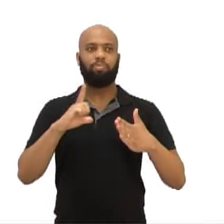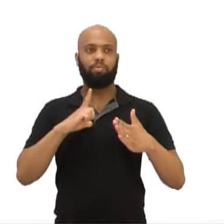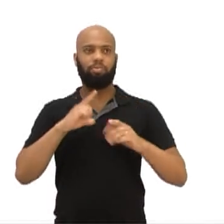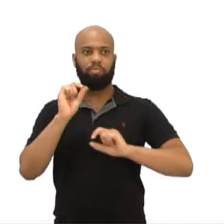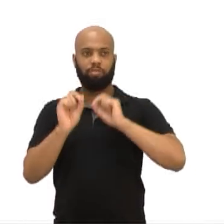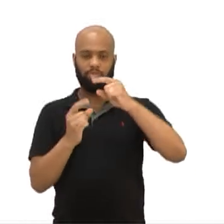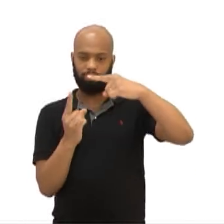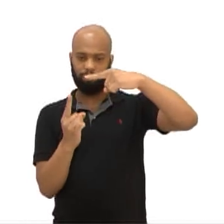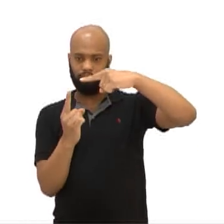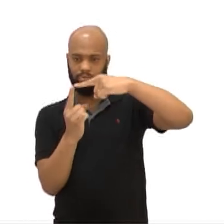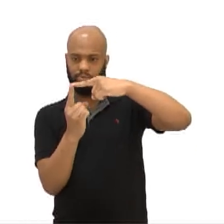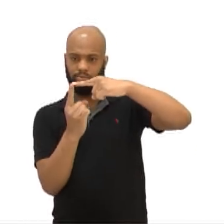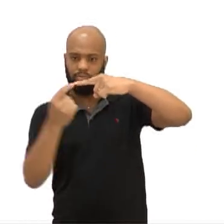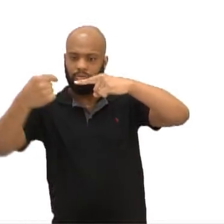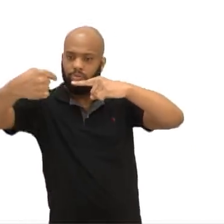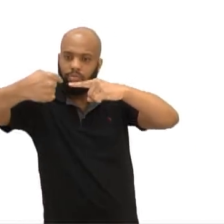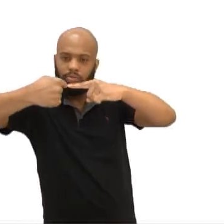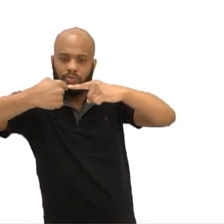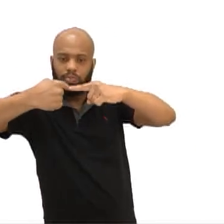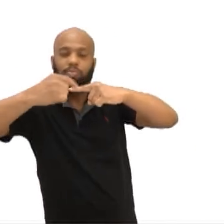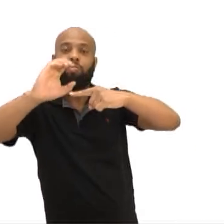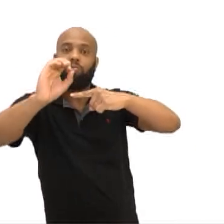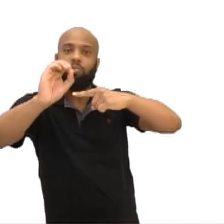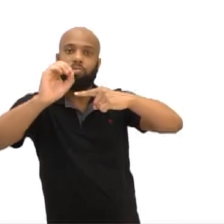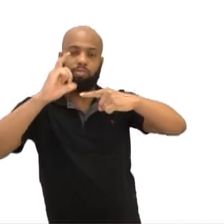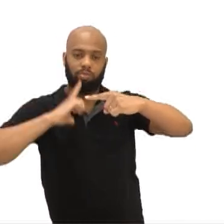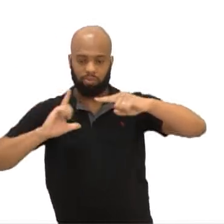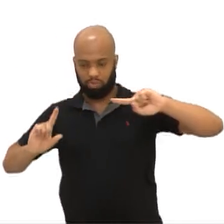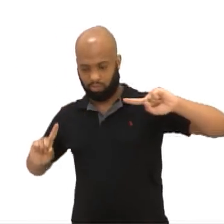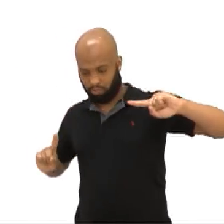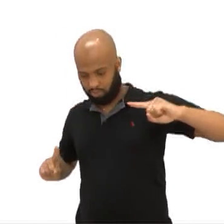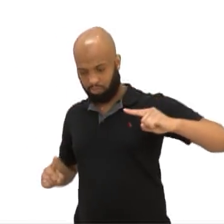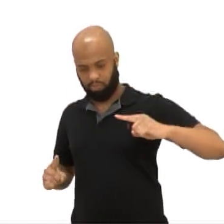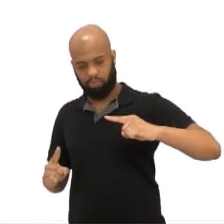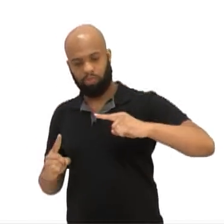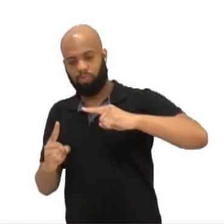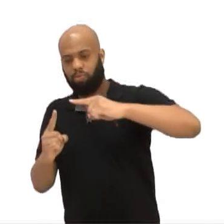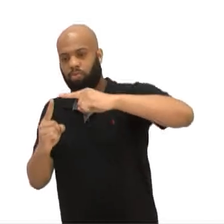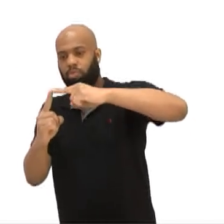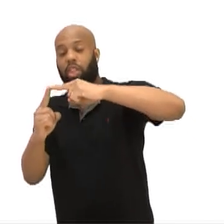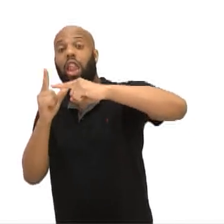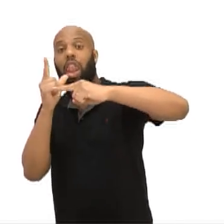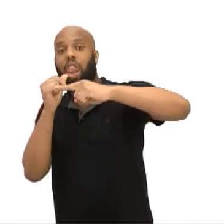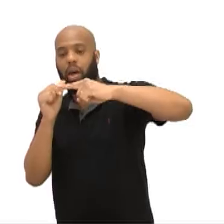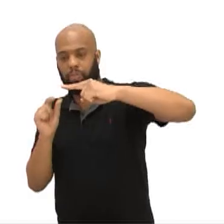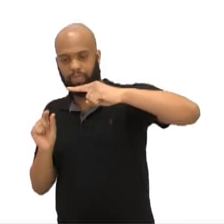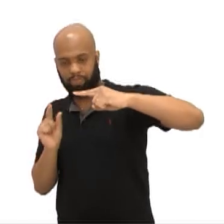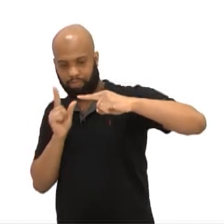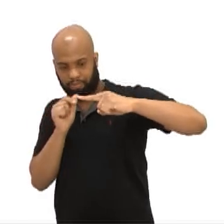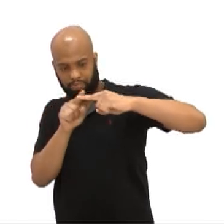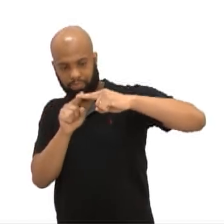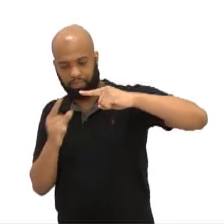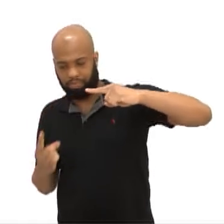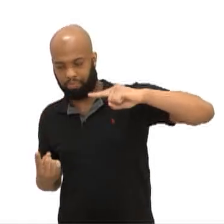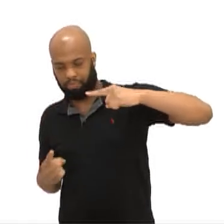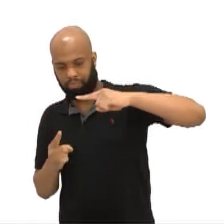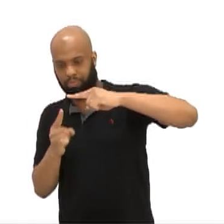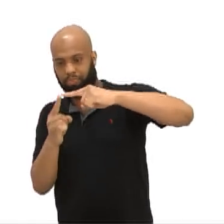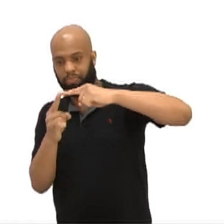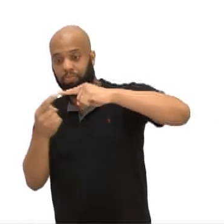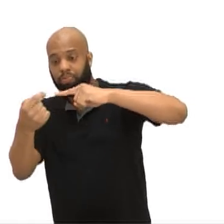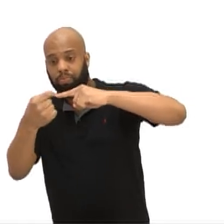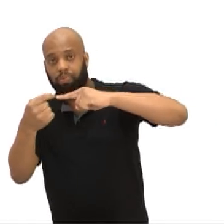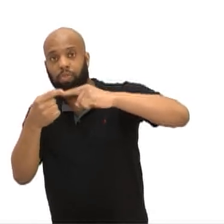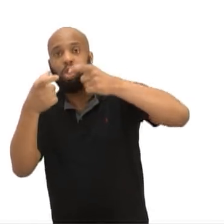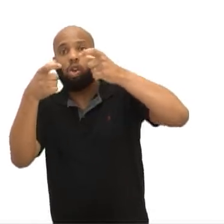que está aparecendo ali na imagem, ele quer dizer o seguinte, é o encontro dos dois lápis que vocês têm, certo? Esse ponto O chama-se a origem.